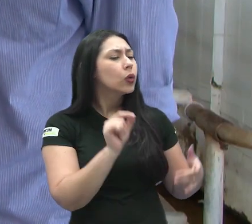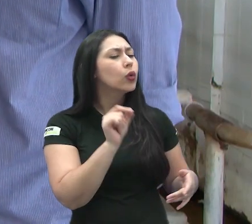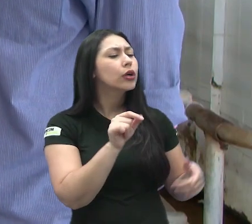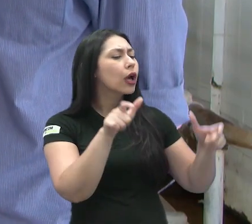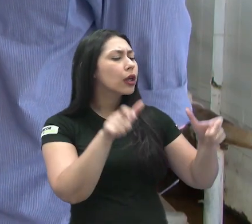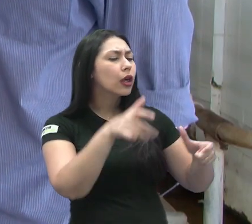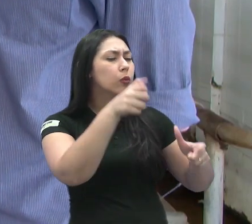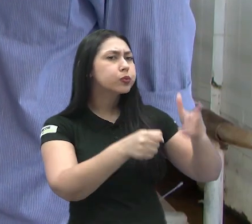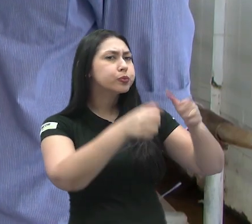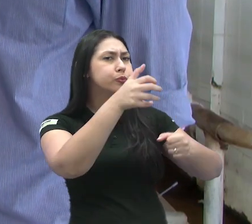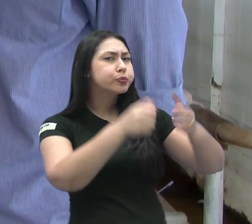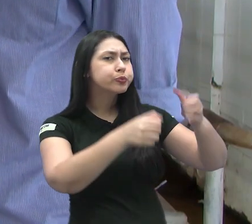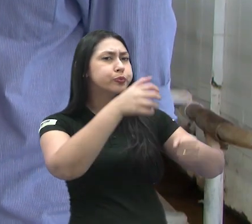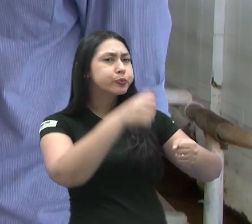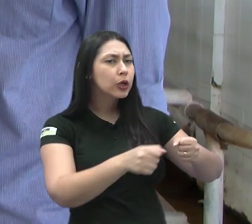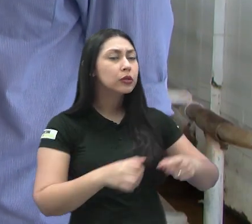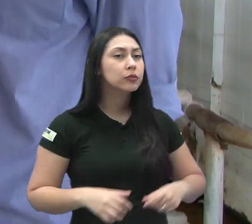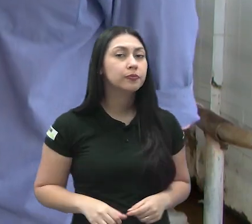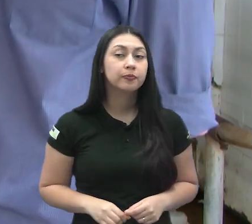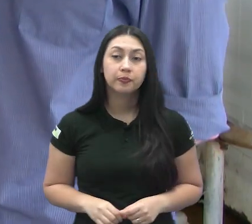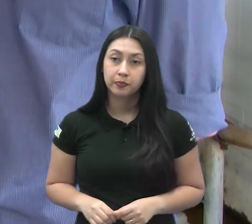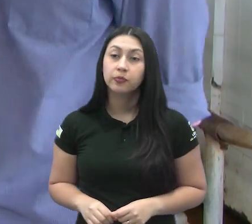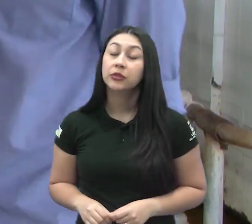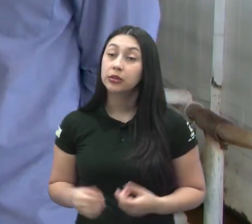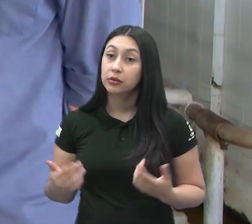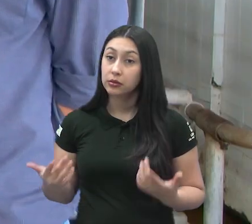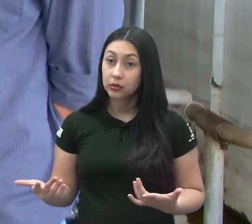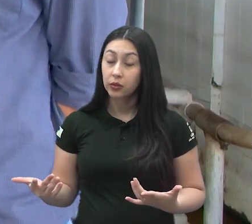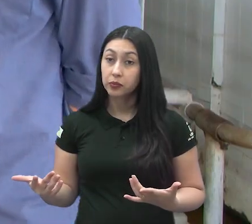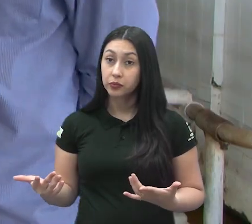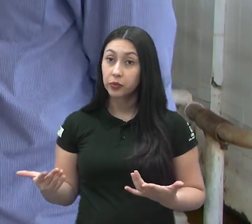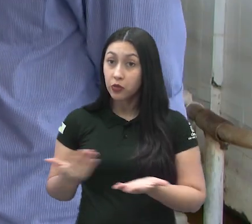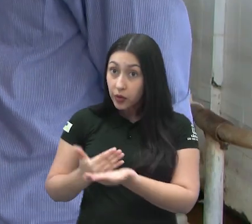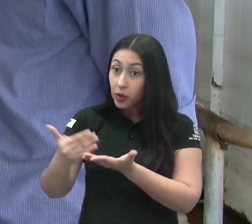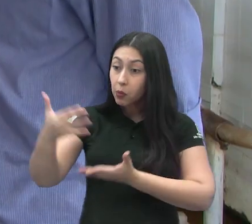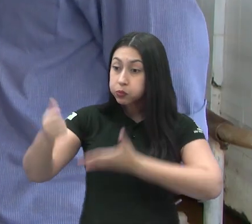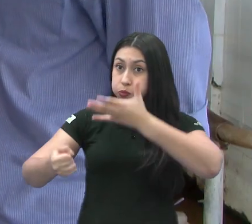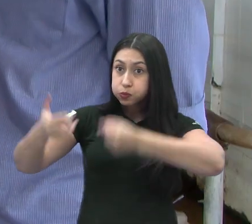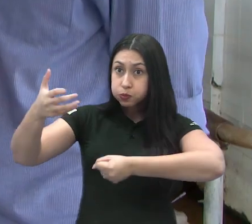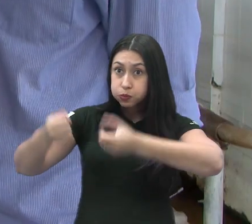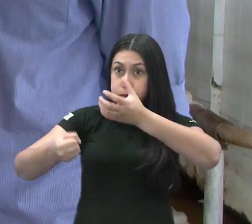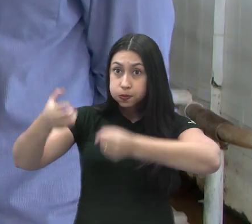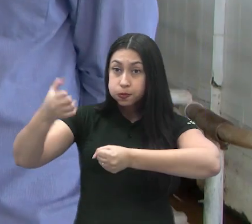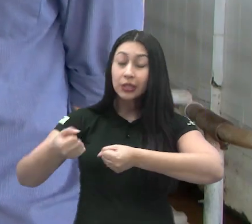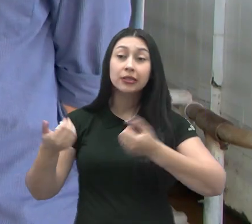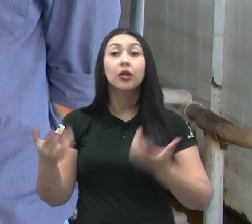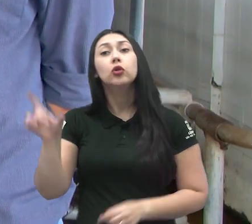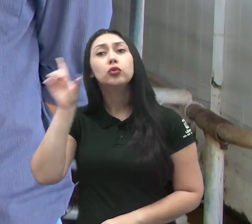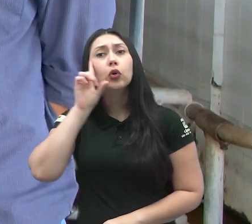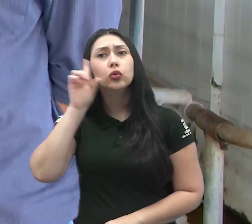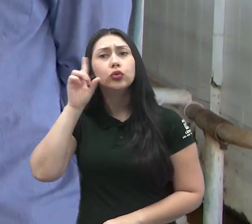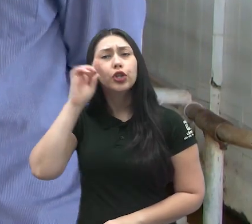aqui da ordenha para quem não conhece ainda. Bom, a gente vai iniciar com a ordenha, né? Então, todos os dias essas vacas